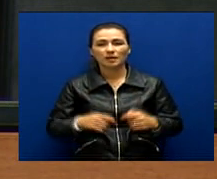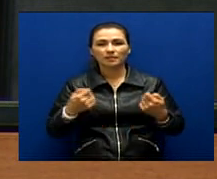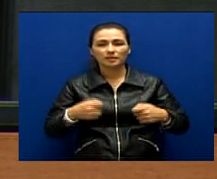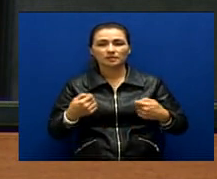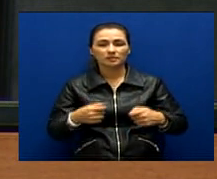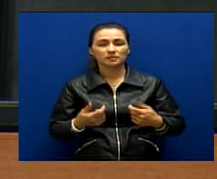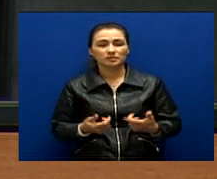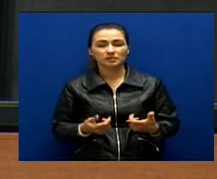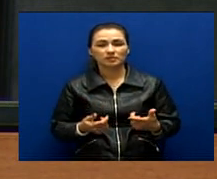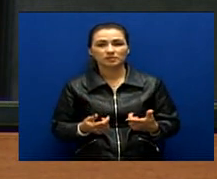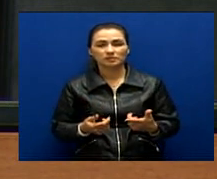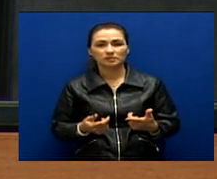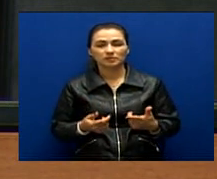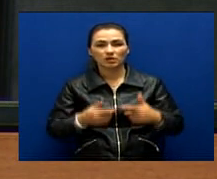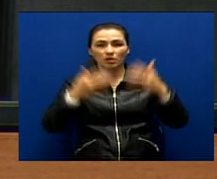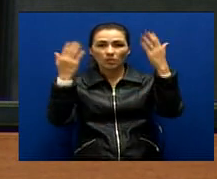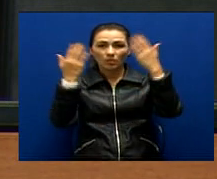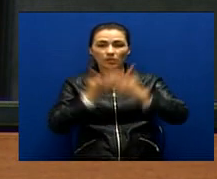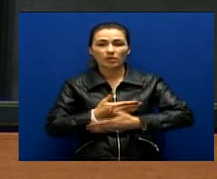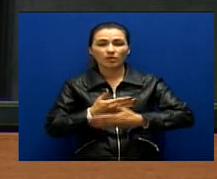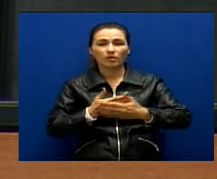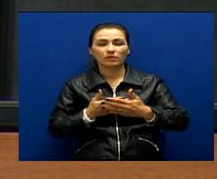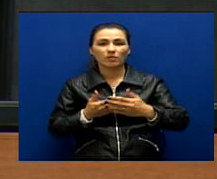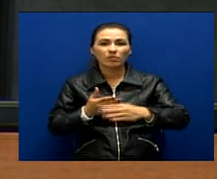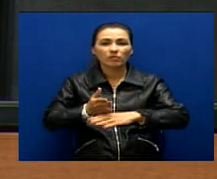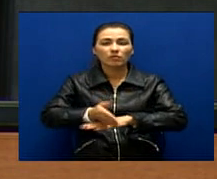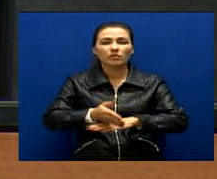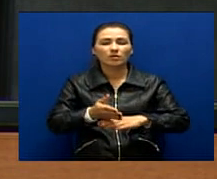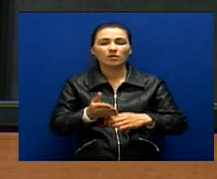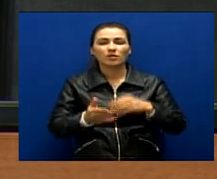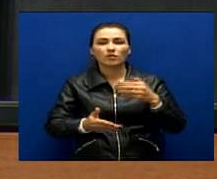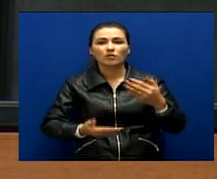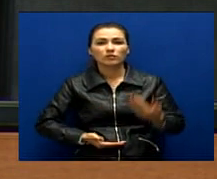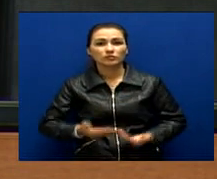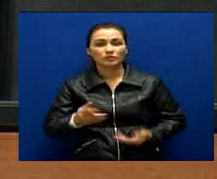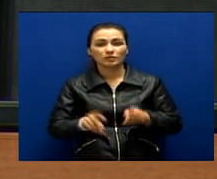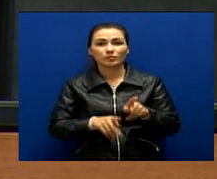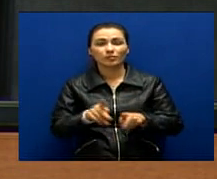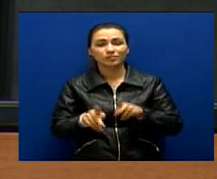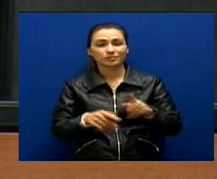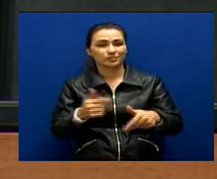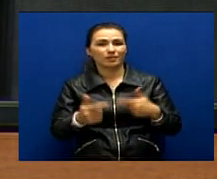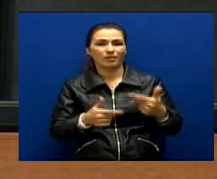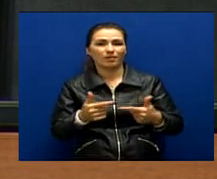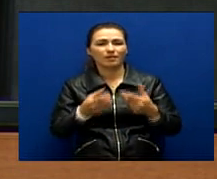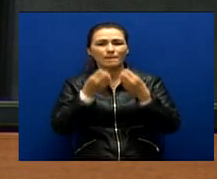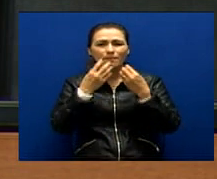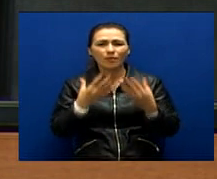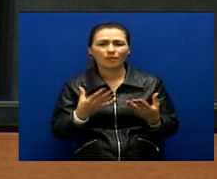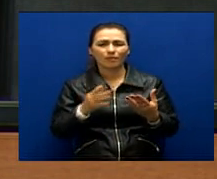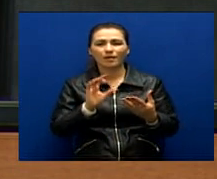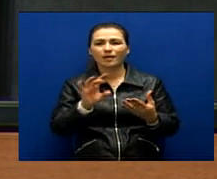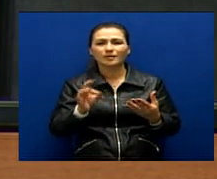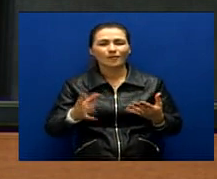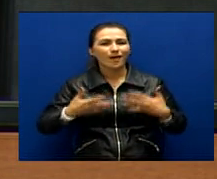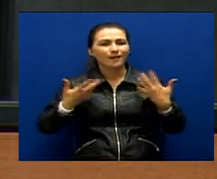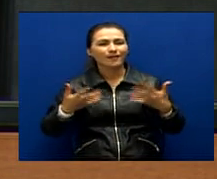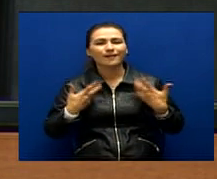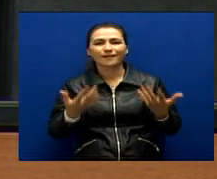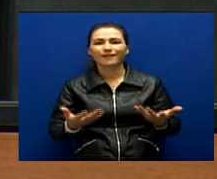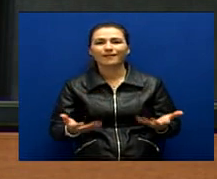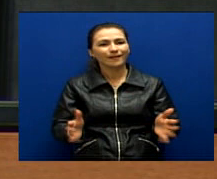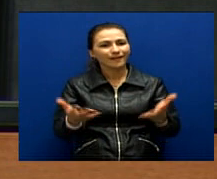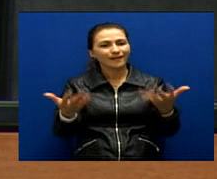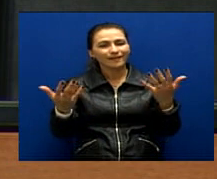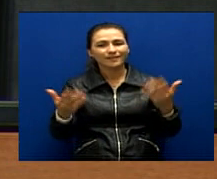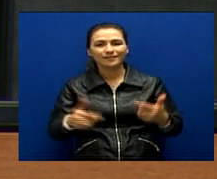estimular o profissional e se desenvolverem sua área então fica aí a observação ângela brigadeiro